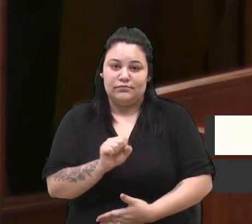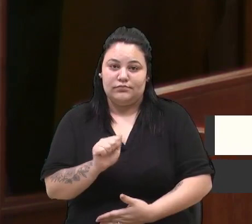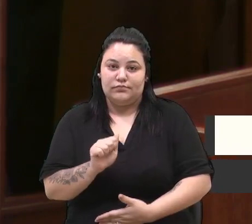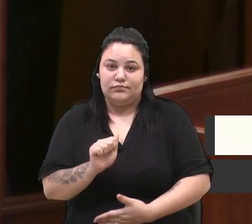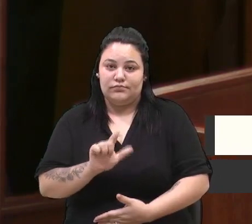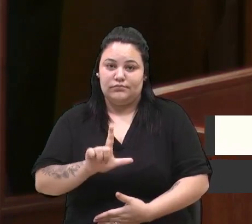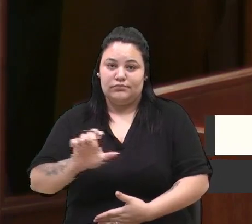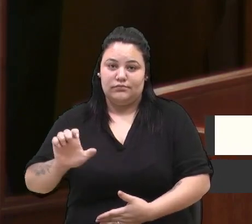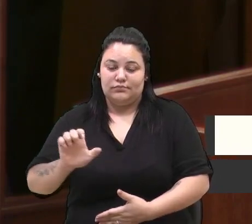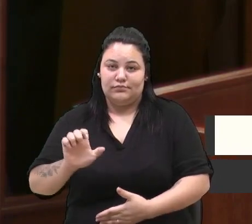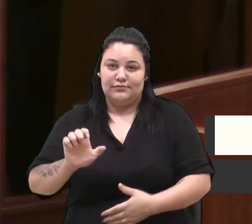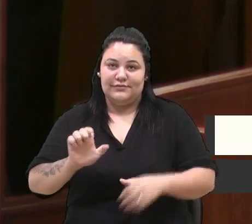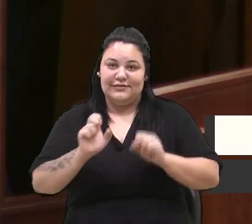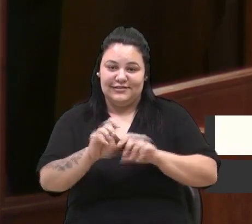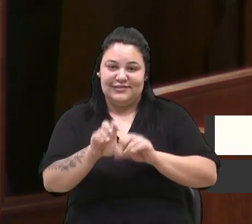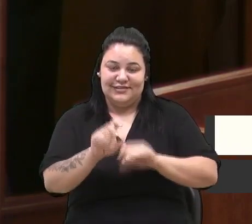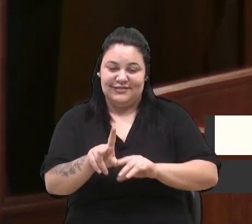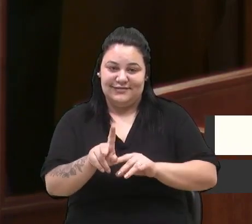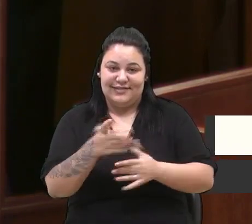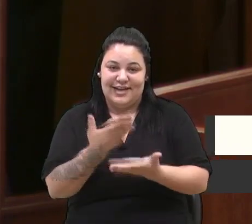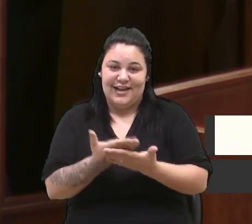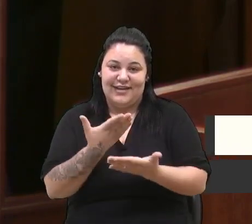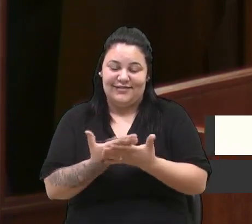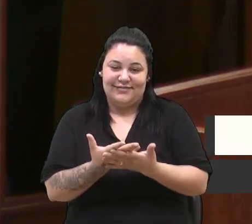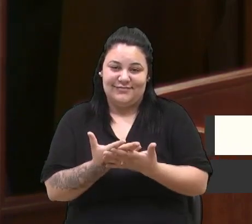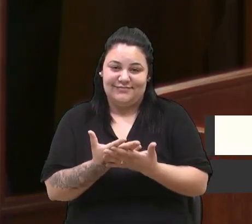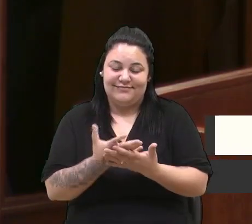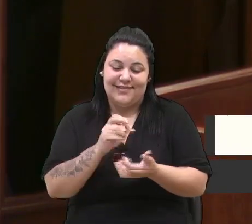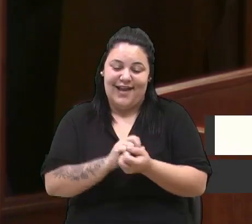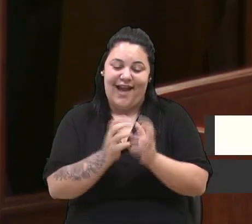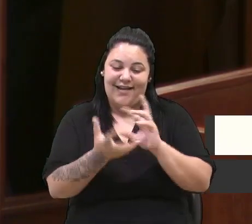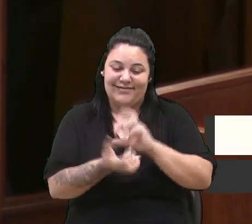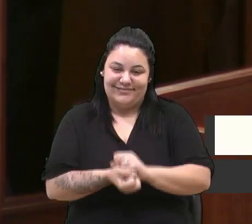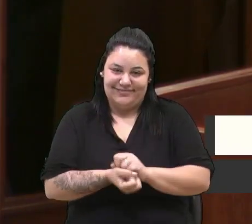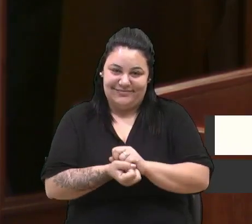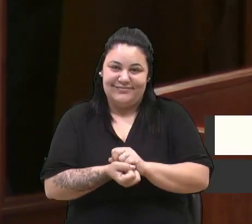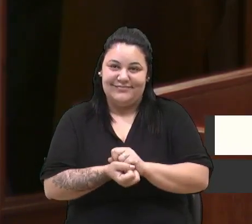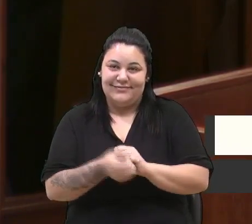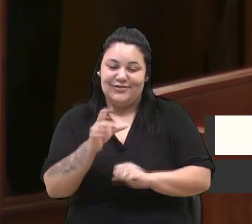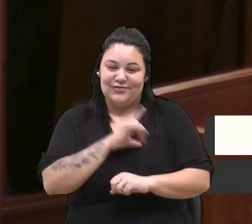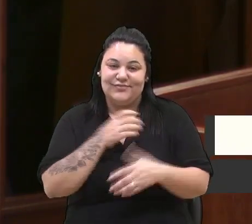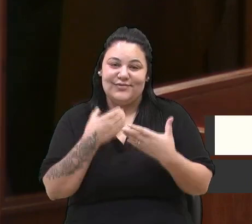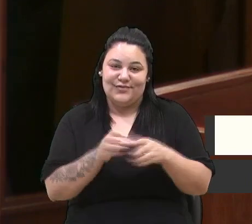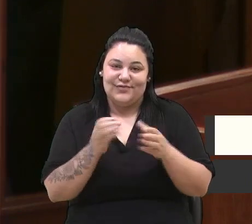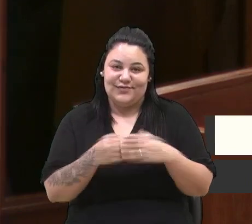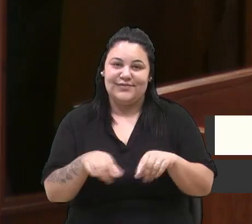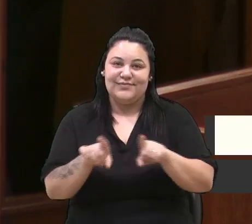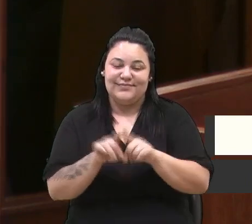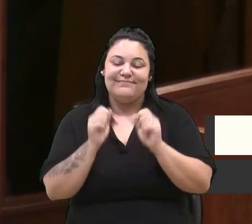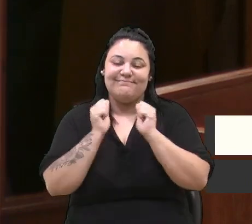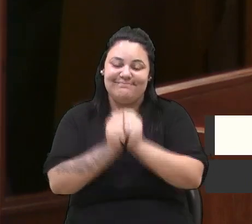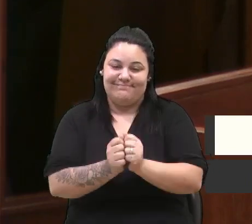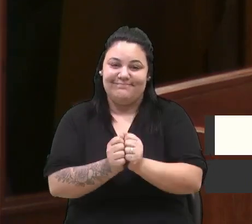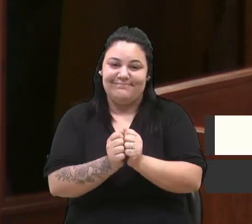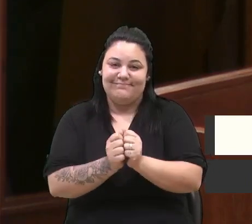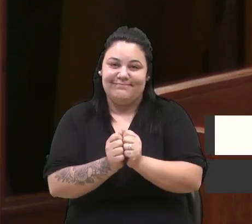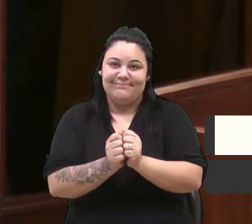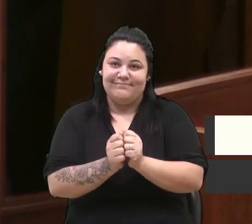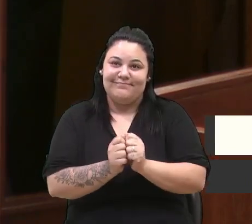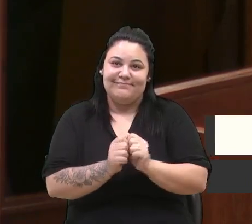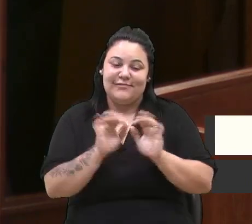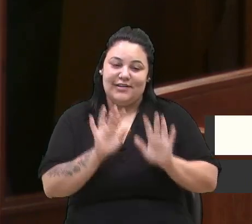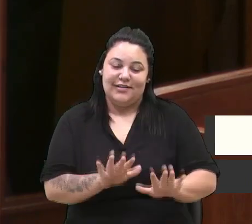ministrava aulas de artes para as crianças, então eu tive um convívio com ele. E ele deixa sua